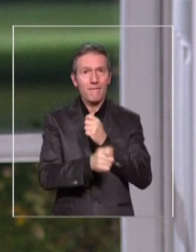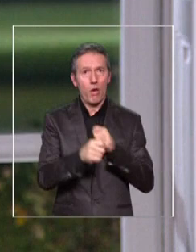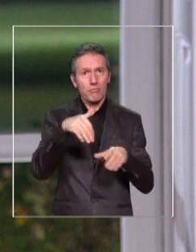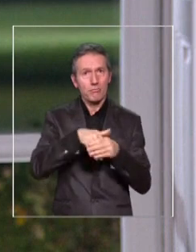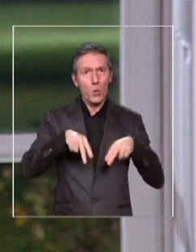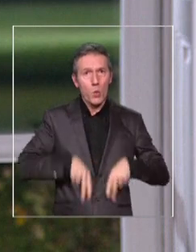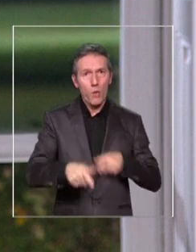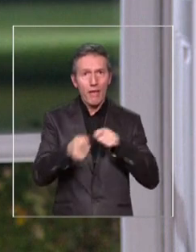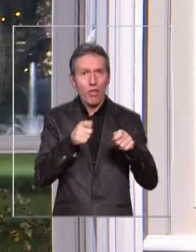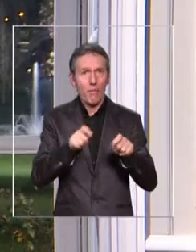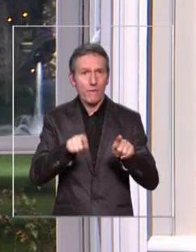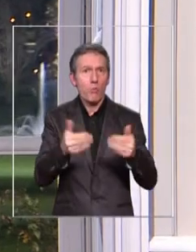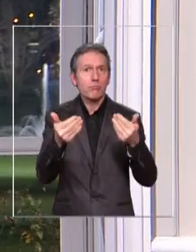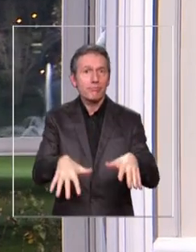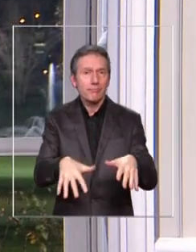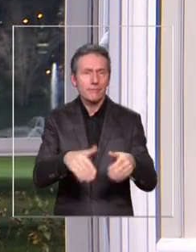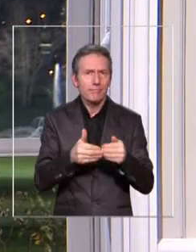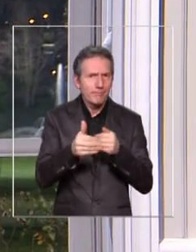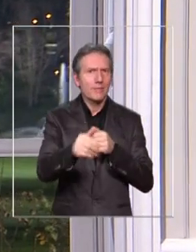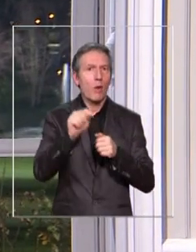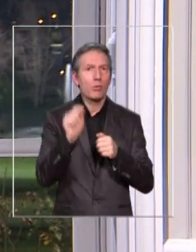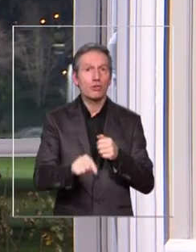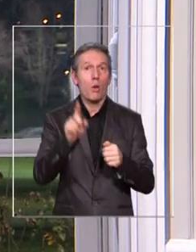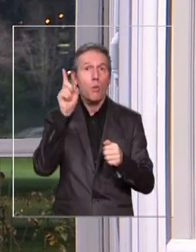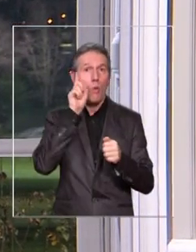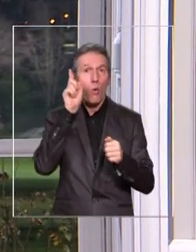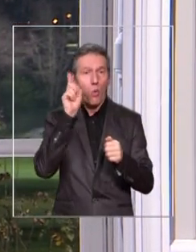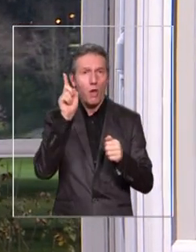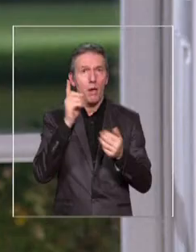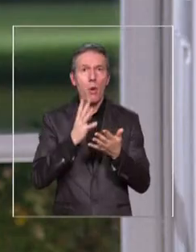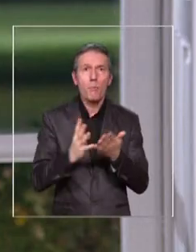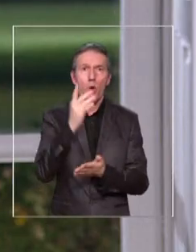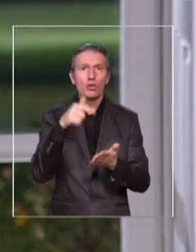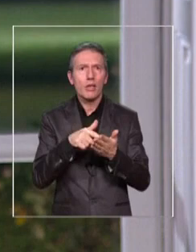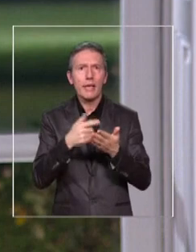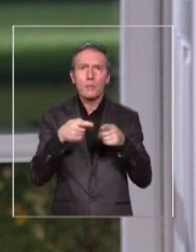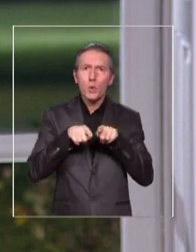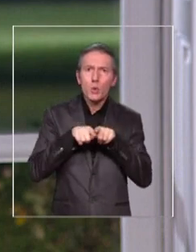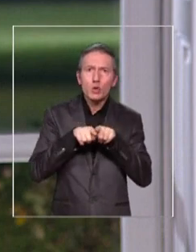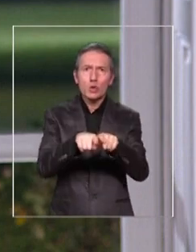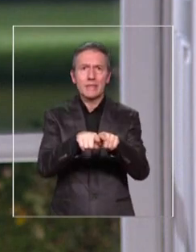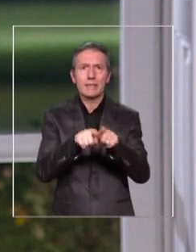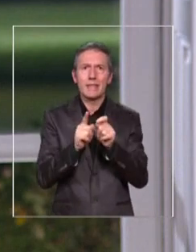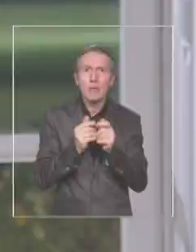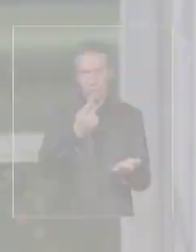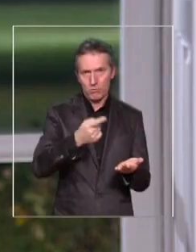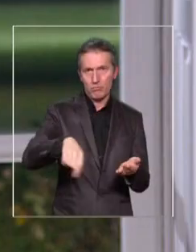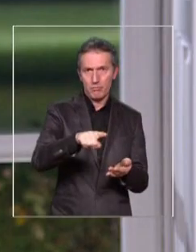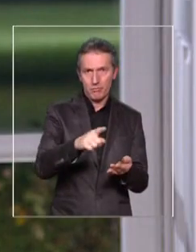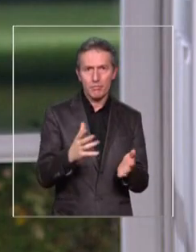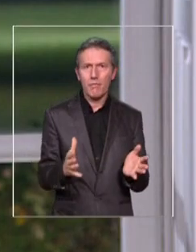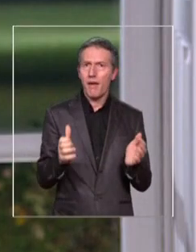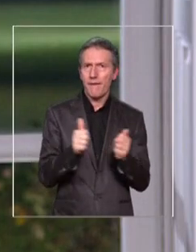nome está sendo levada até campo o governo vai ser usada cartel rugidos de frutas trata de um projecto de justiça